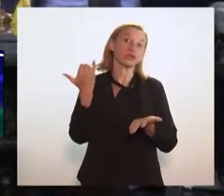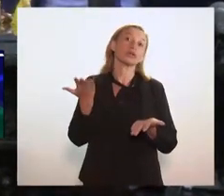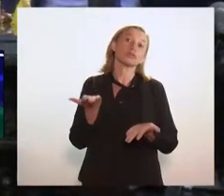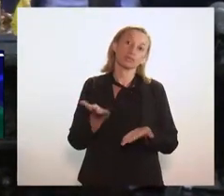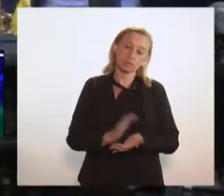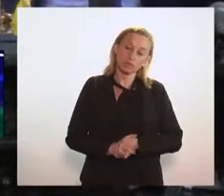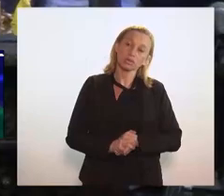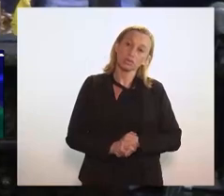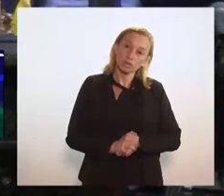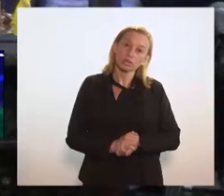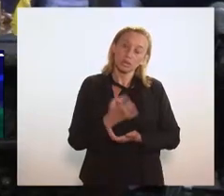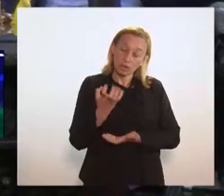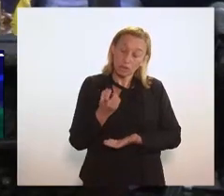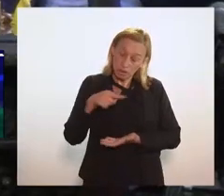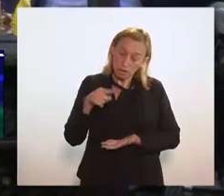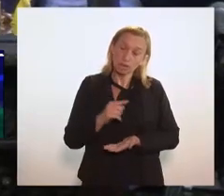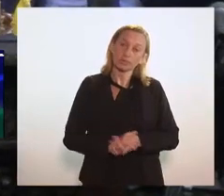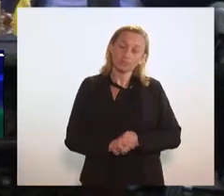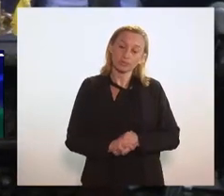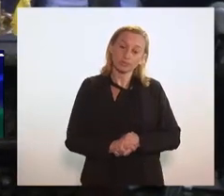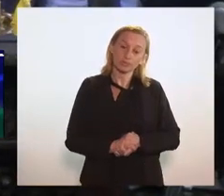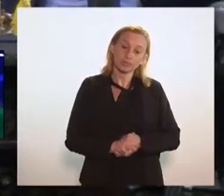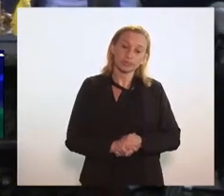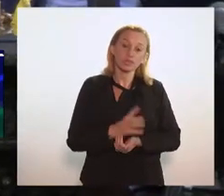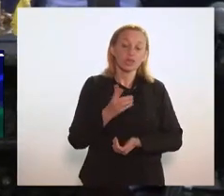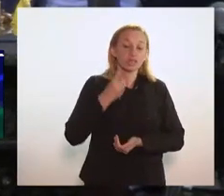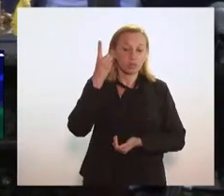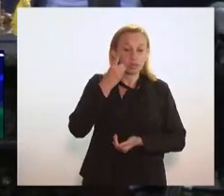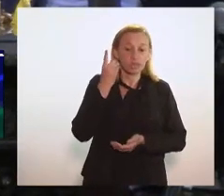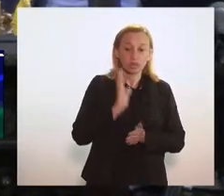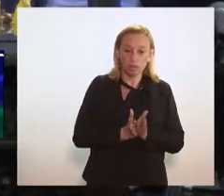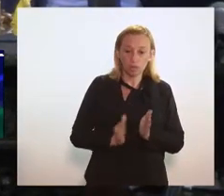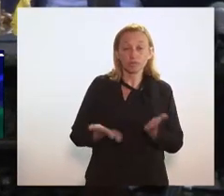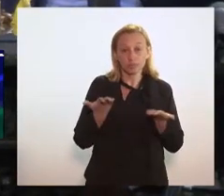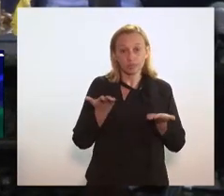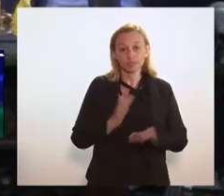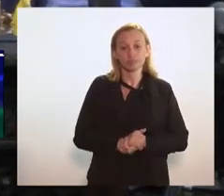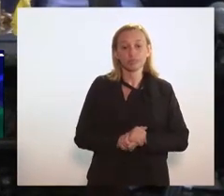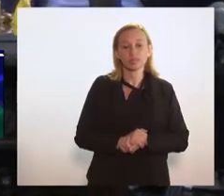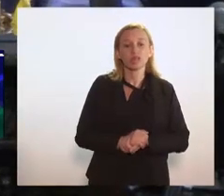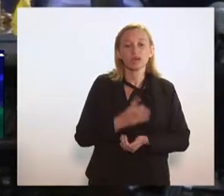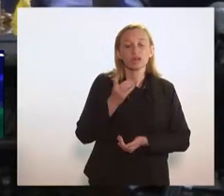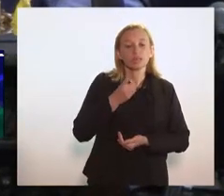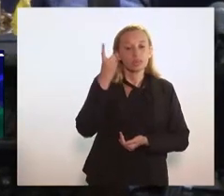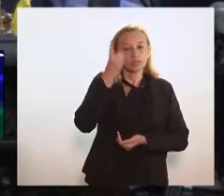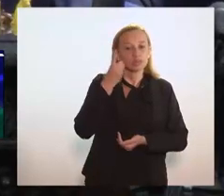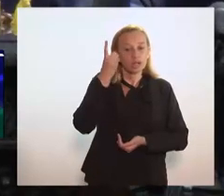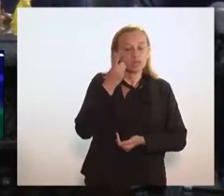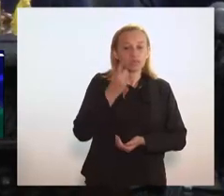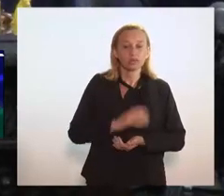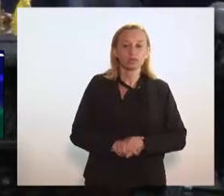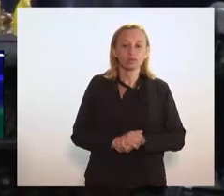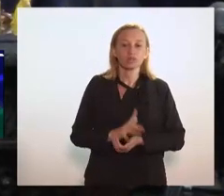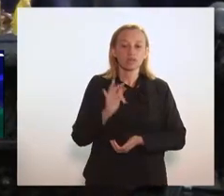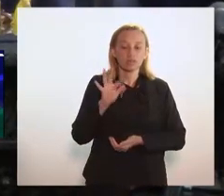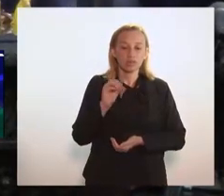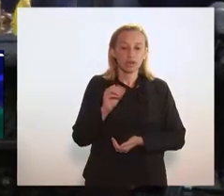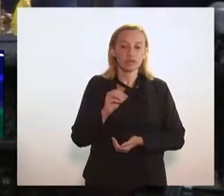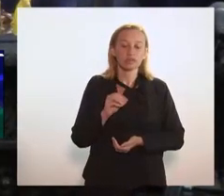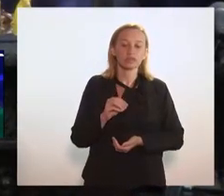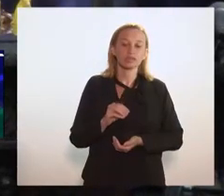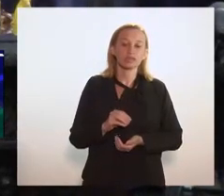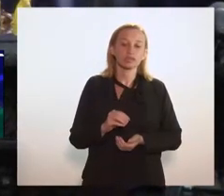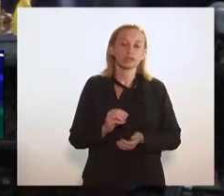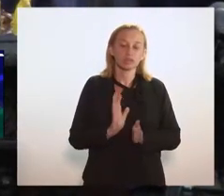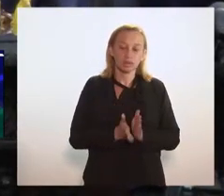e eu queria terminar a sessão. Deputada Tia Ju vai declarar voto. Deputado Flávio vai fazer uma questão